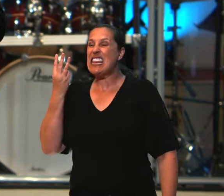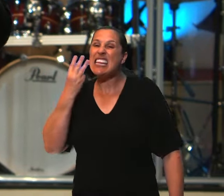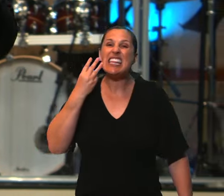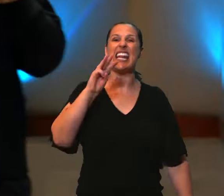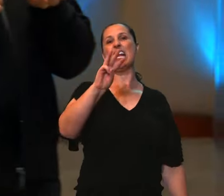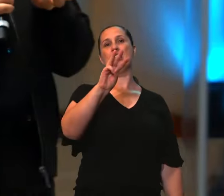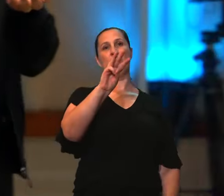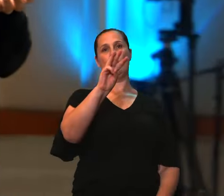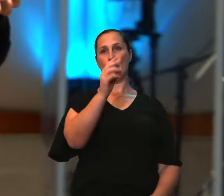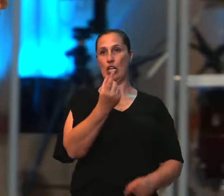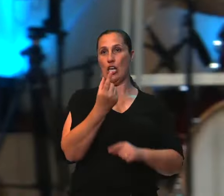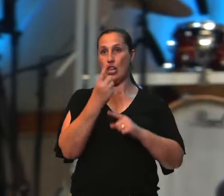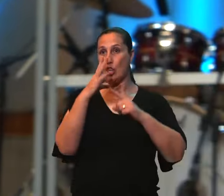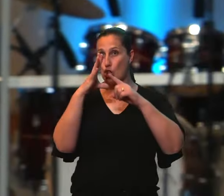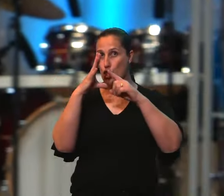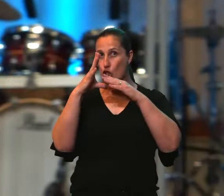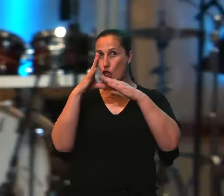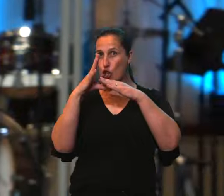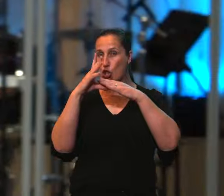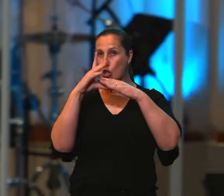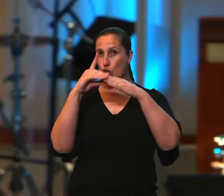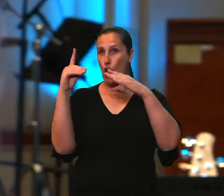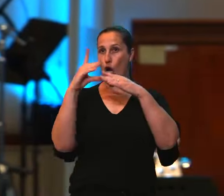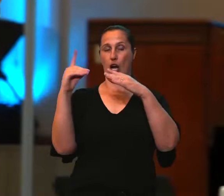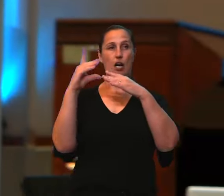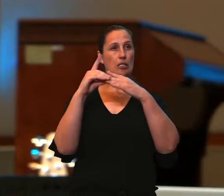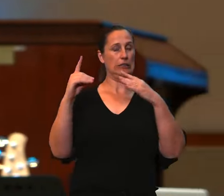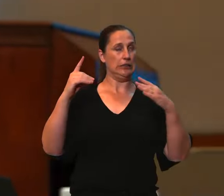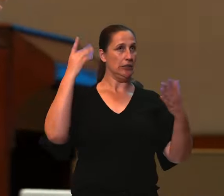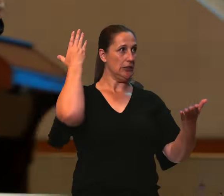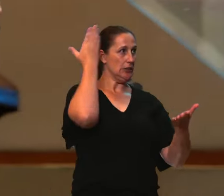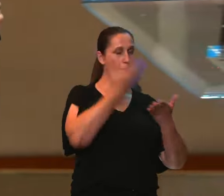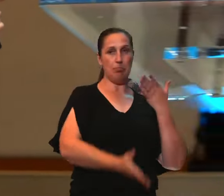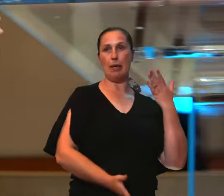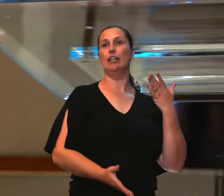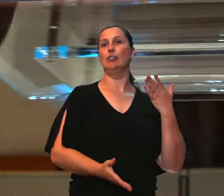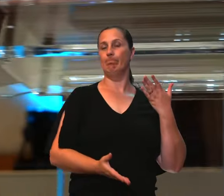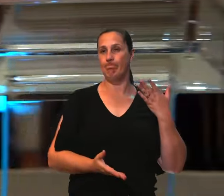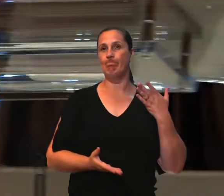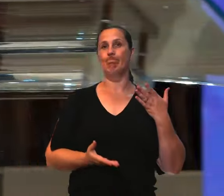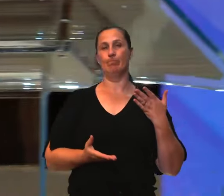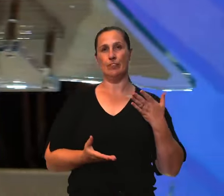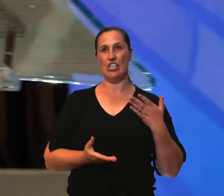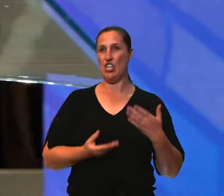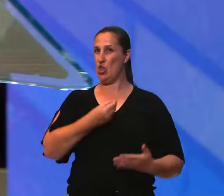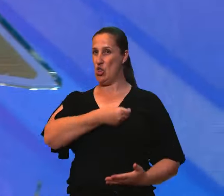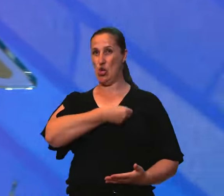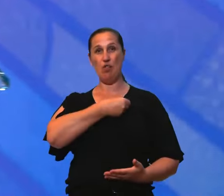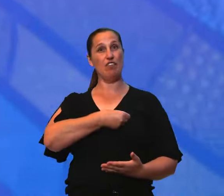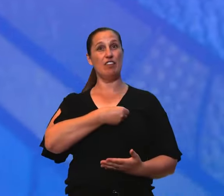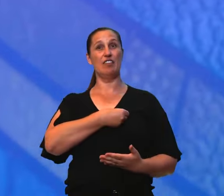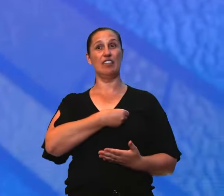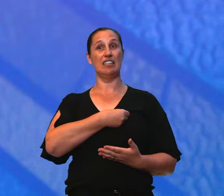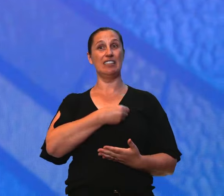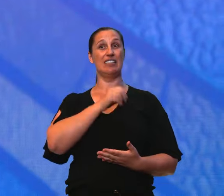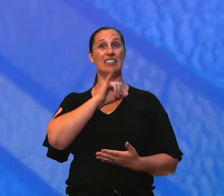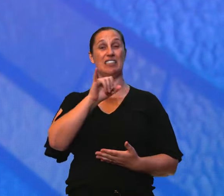trilhão é dólar AB besta 400 trilhões por uma semana com tudo apagadinho Você já notou que a gente não vive mais sem esse trem da internet